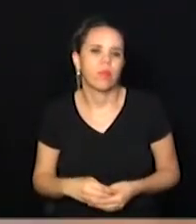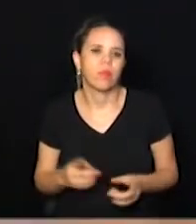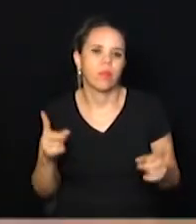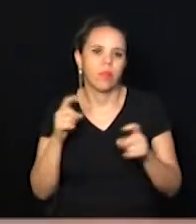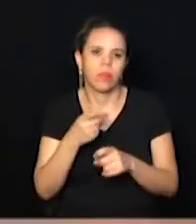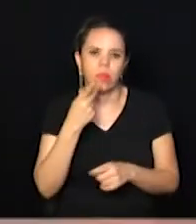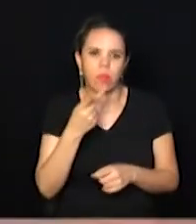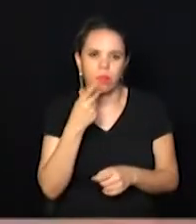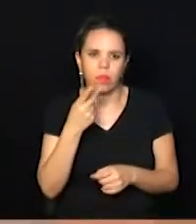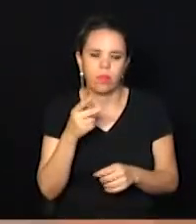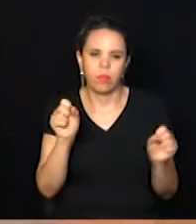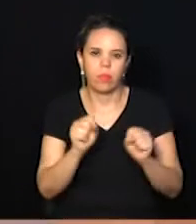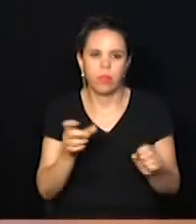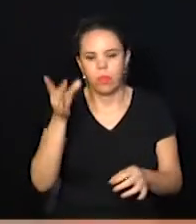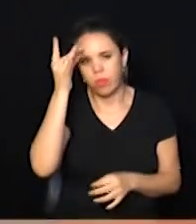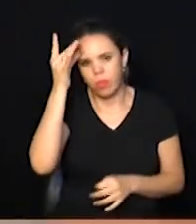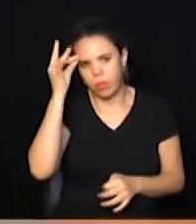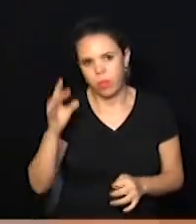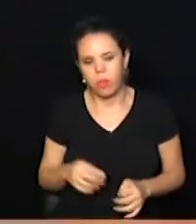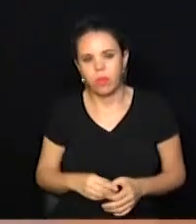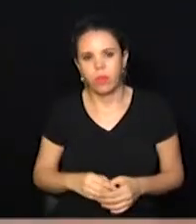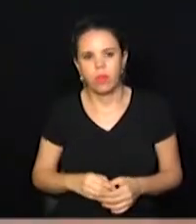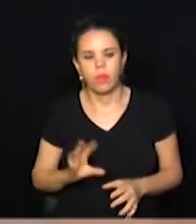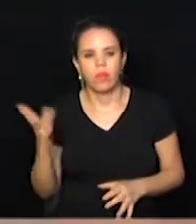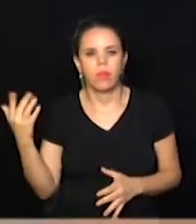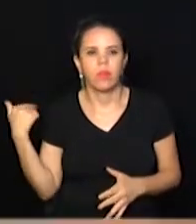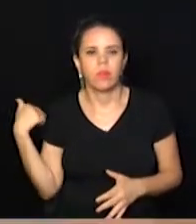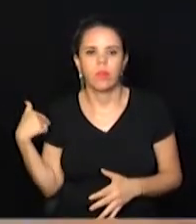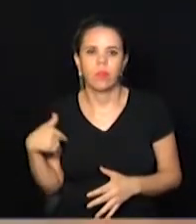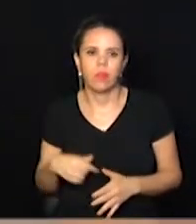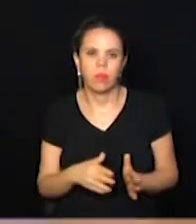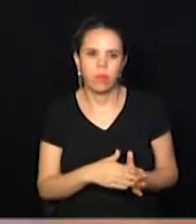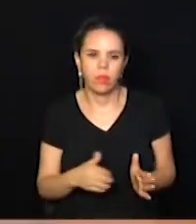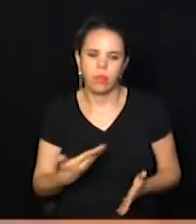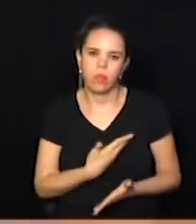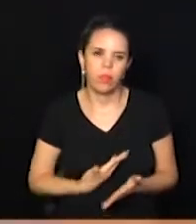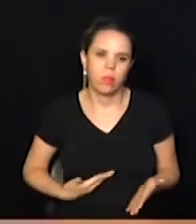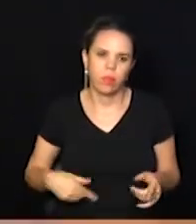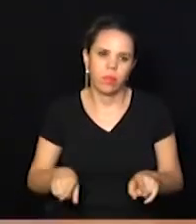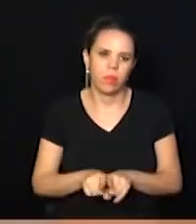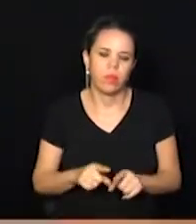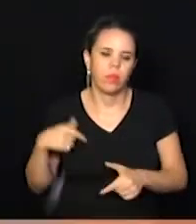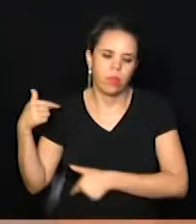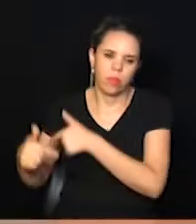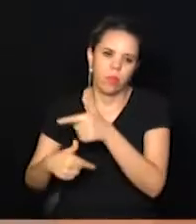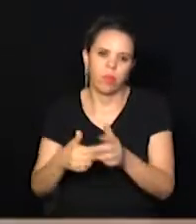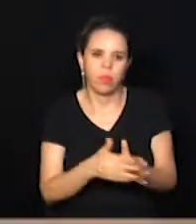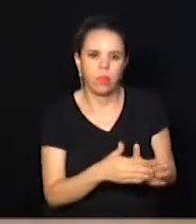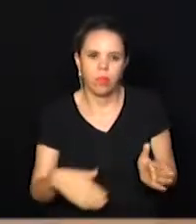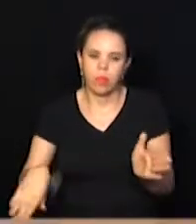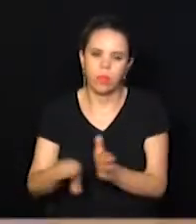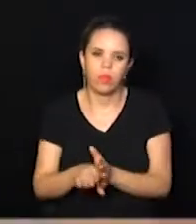para sistematizar, sintetizar o que foi não esse período de governo, mas que foi essa trajetória, né, para